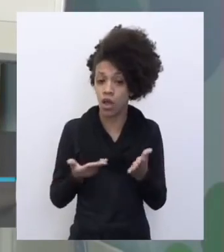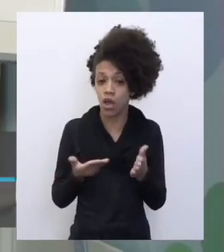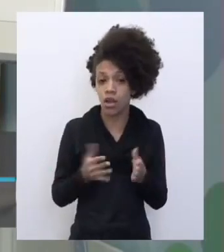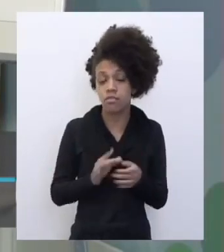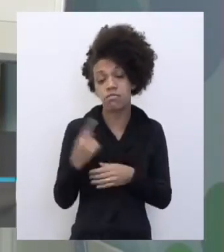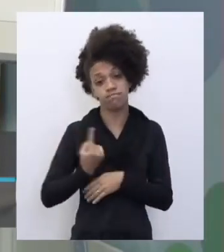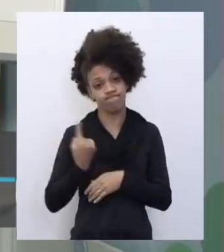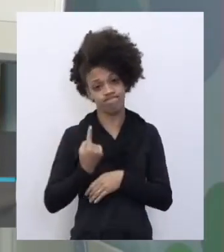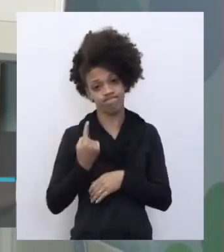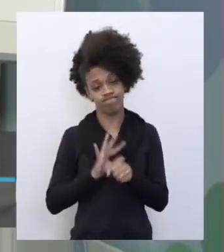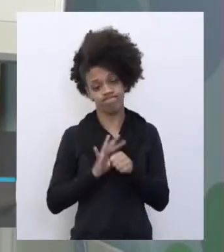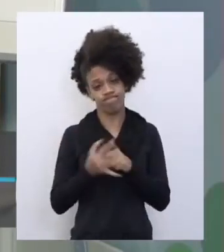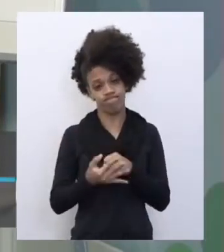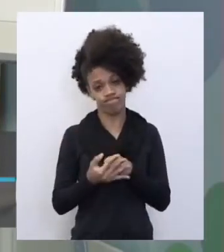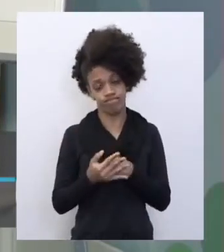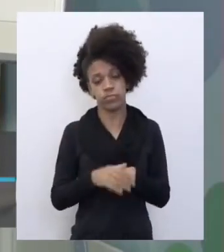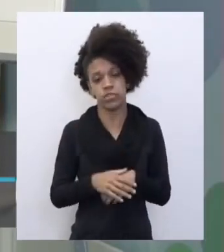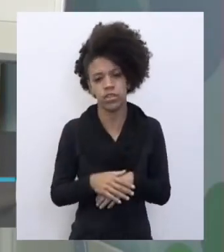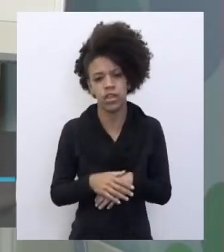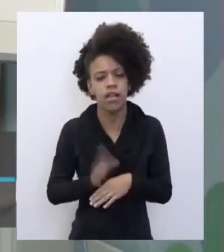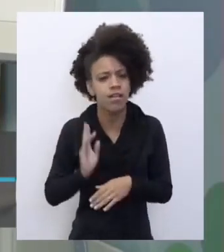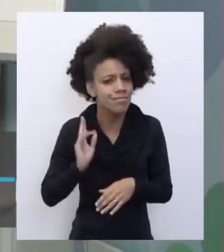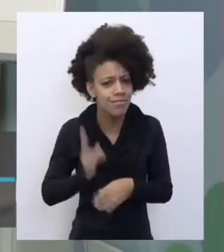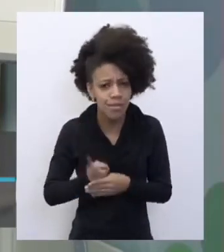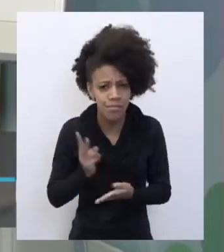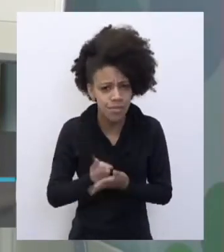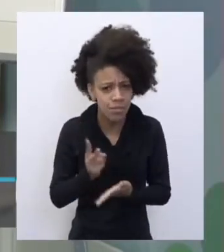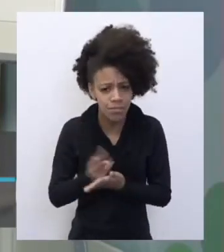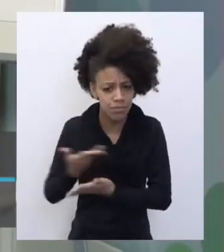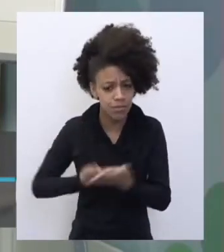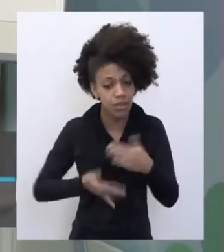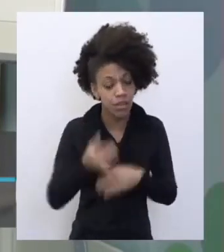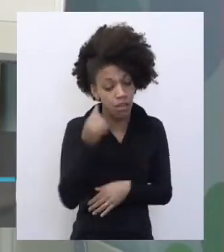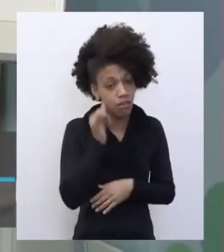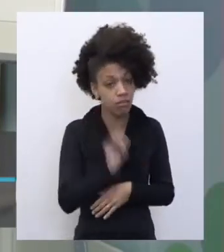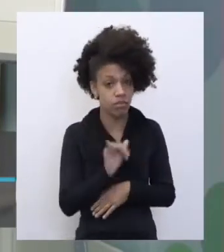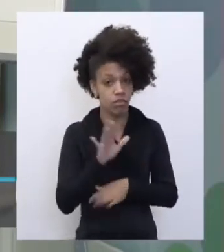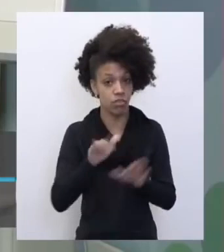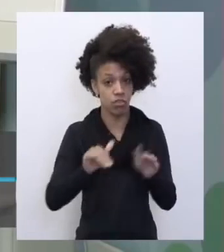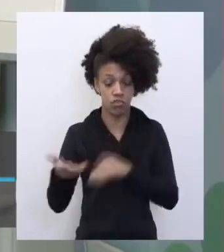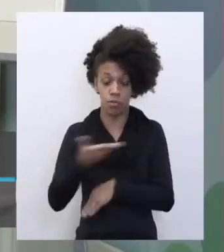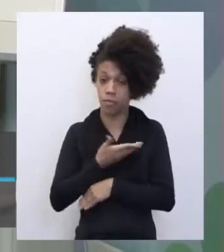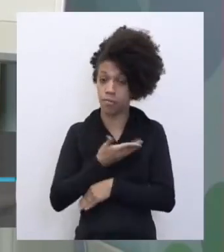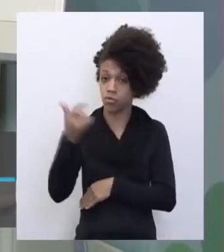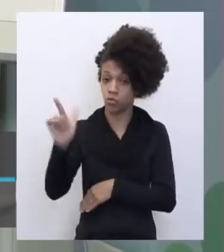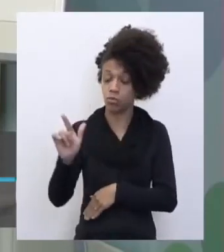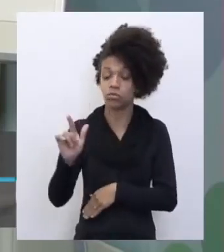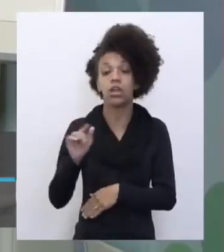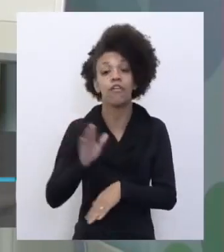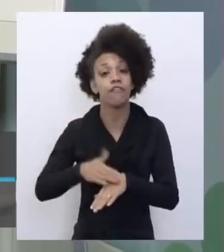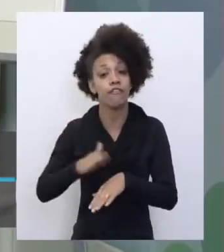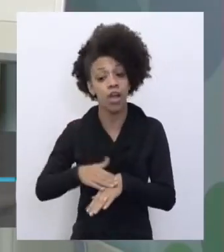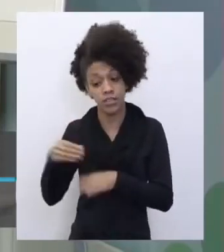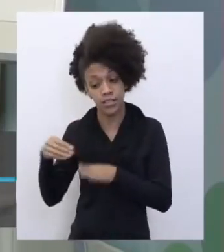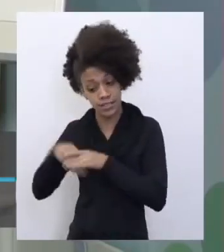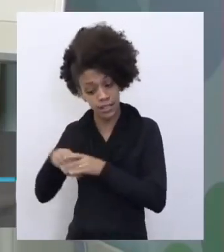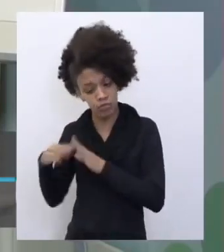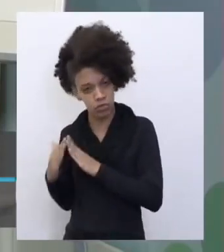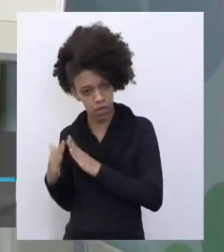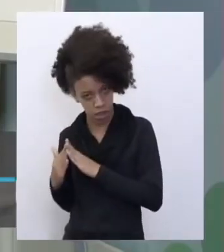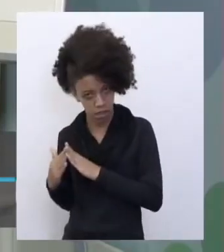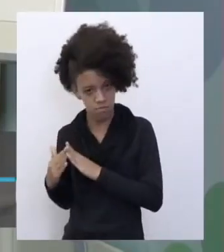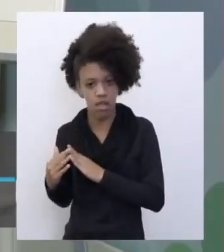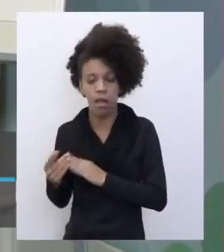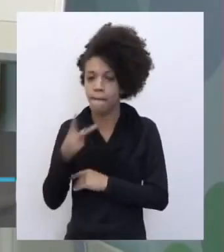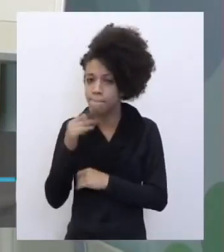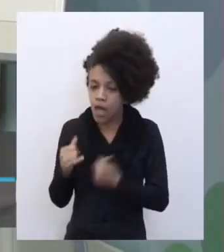isolamento social, né, gente? Sempre que vocês forem fazer essas interações, evitem, né, chamar pessoas de fora. Façam sempre com quem está em casa com vocês, pai,